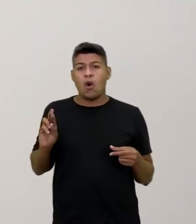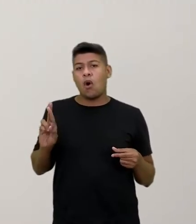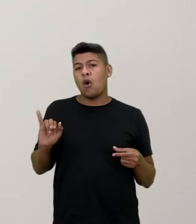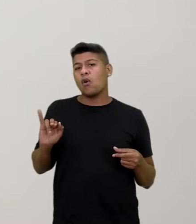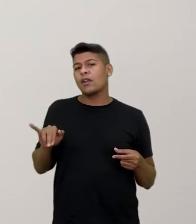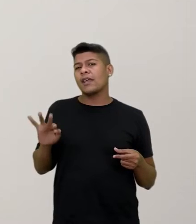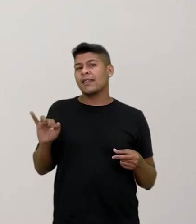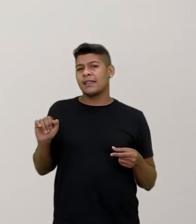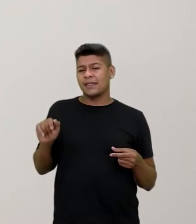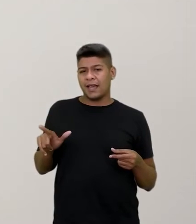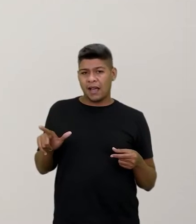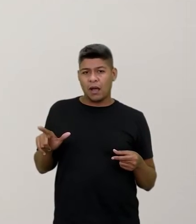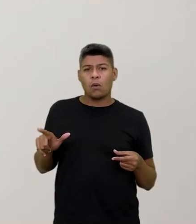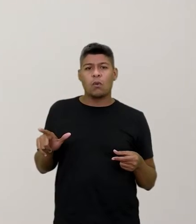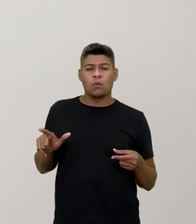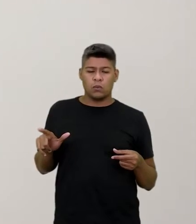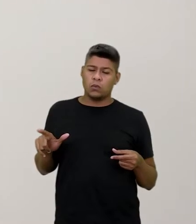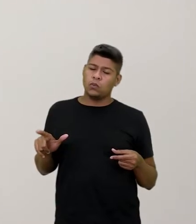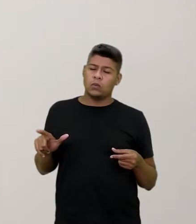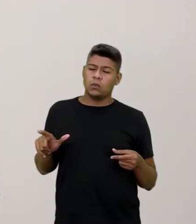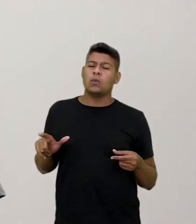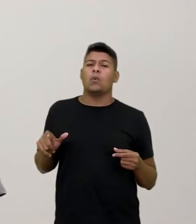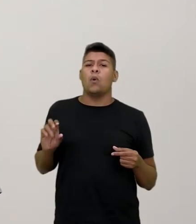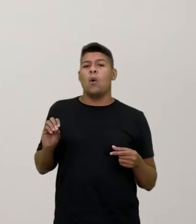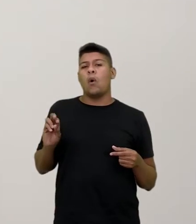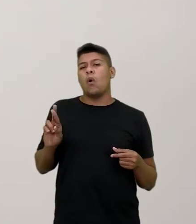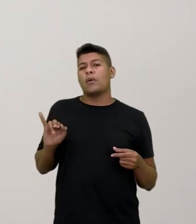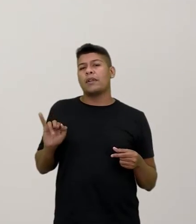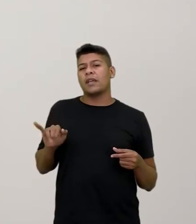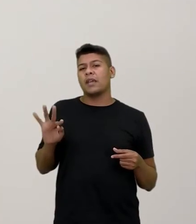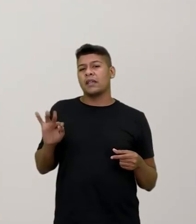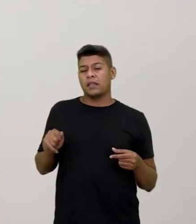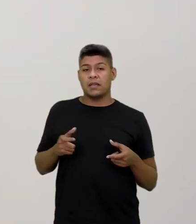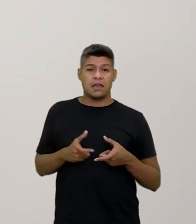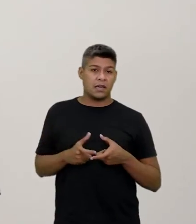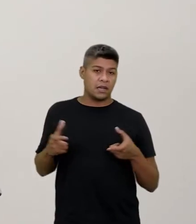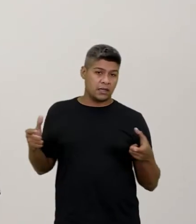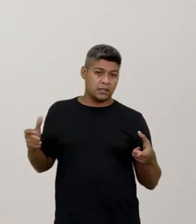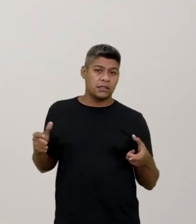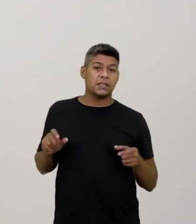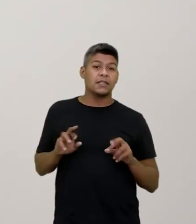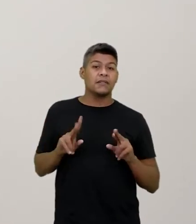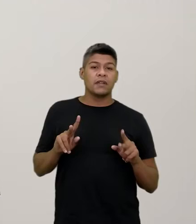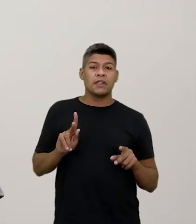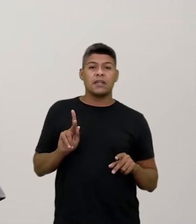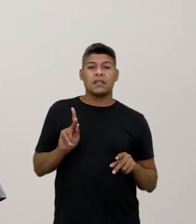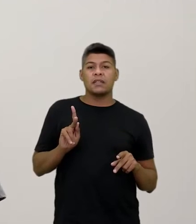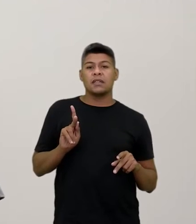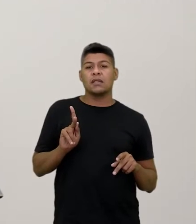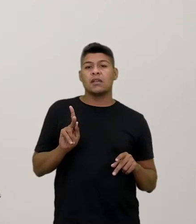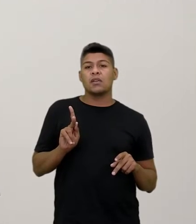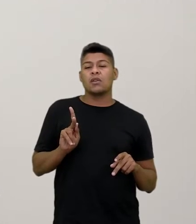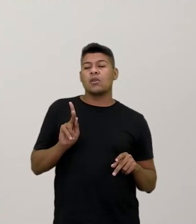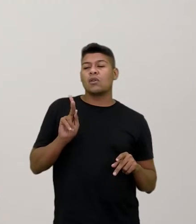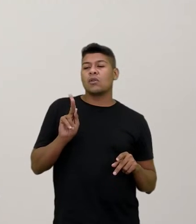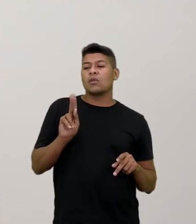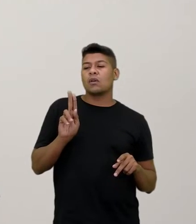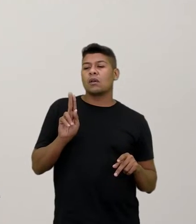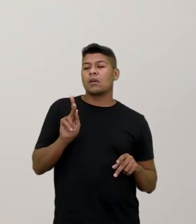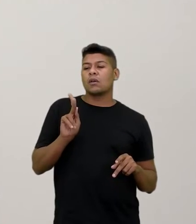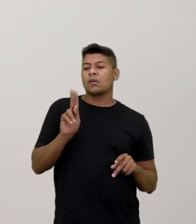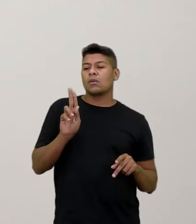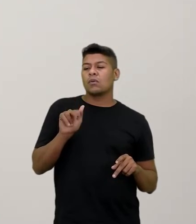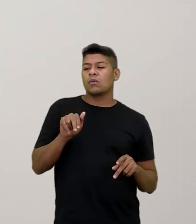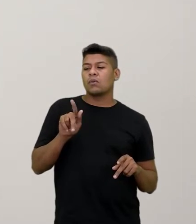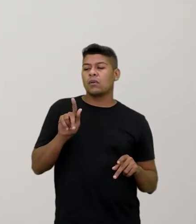propósito, porque o Oriente é muito grande, então no Kung Fu é diferente, o Kung Fu é diferente do Japão. O Japão tem a sua história, né? Sua história,